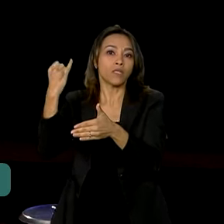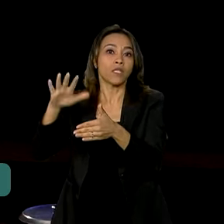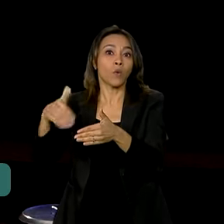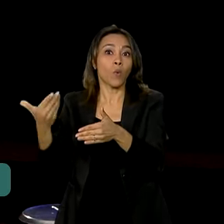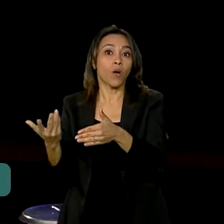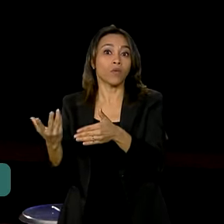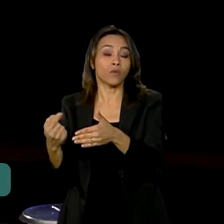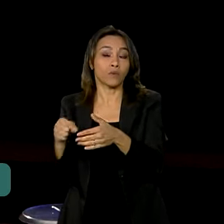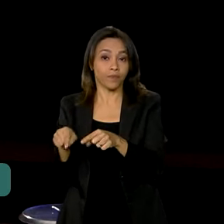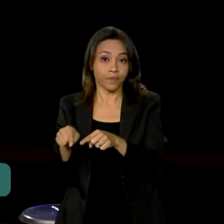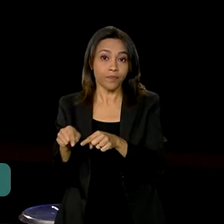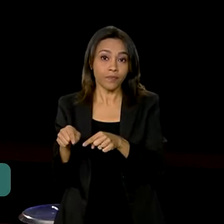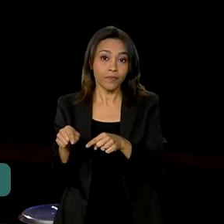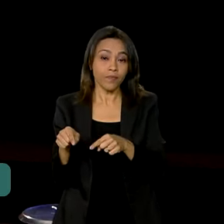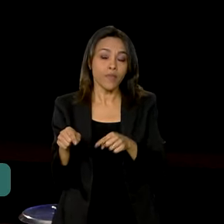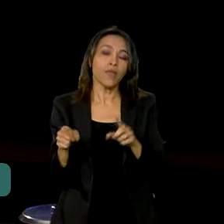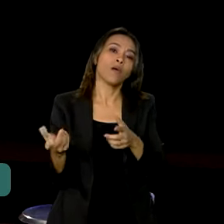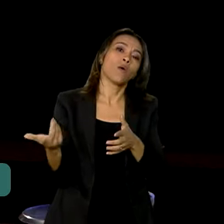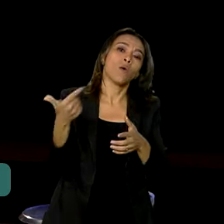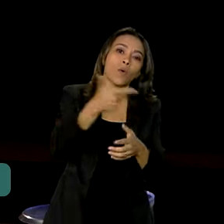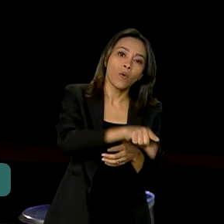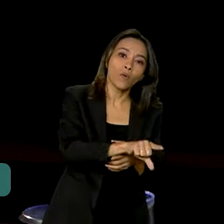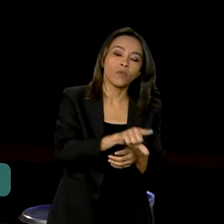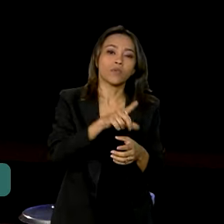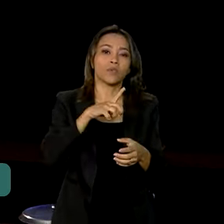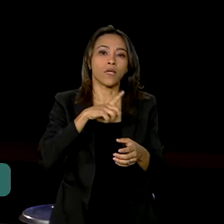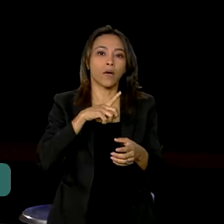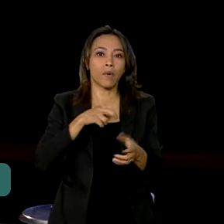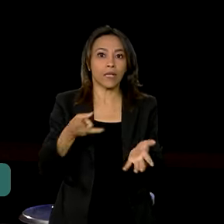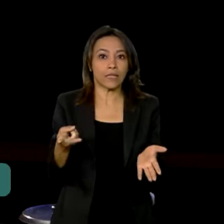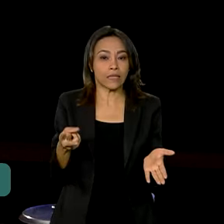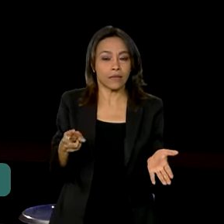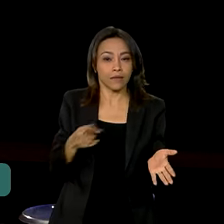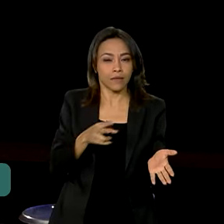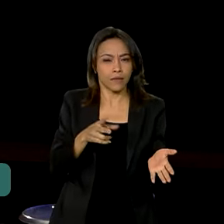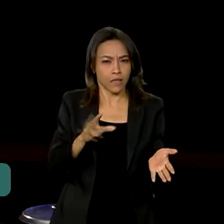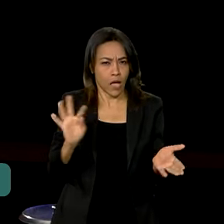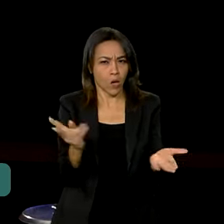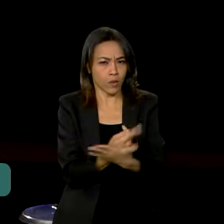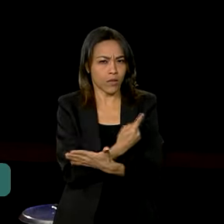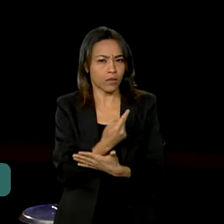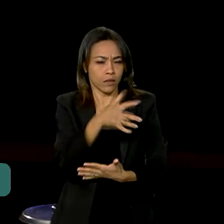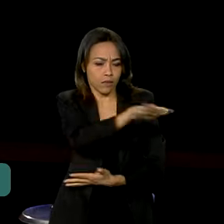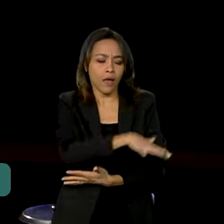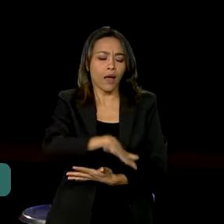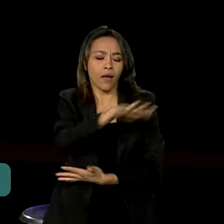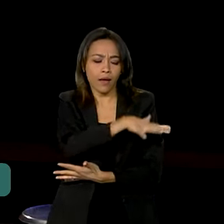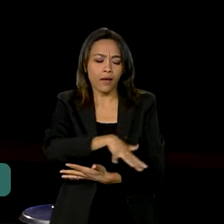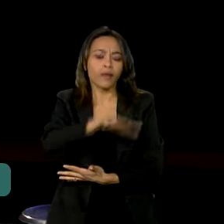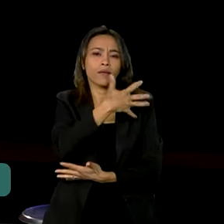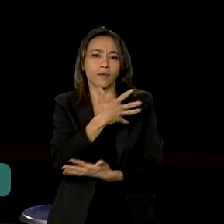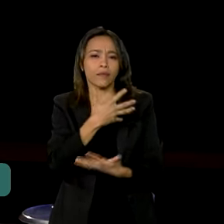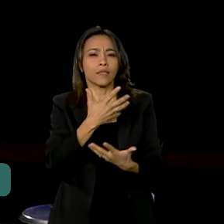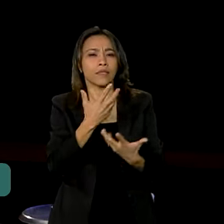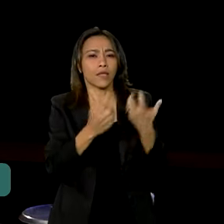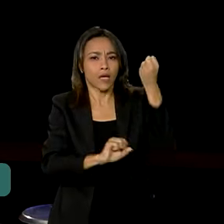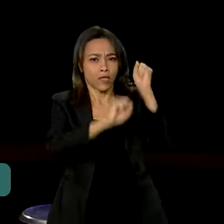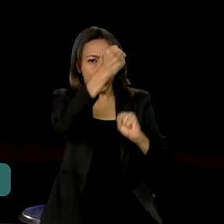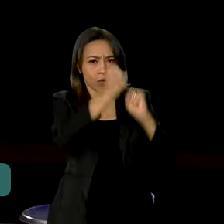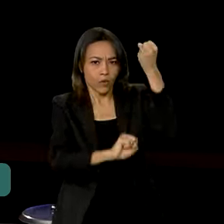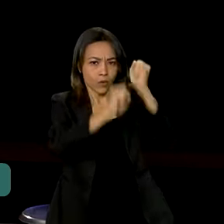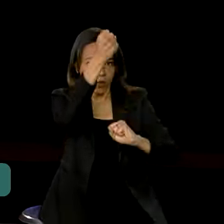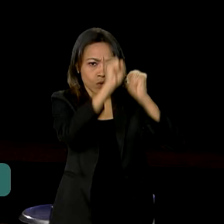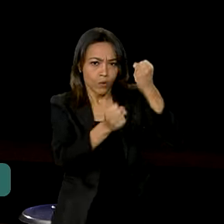NIB, isso também se associa à transformação que está havendo no setor automotivo, que é também algo que polui muito